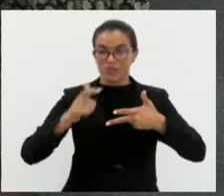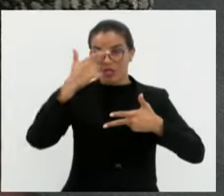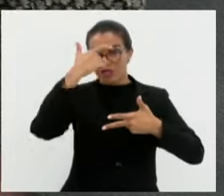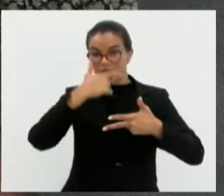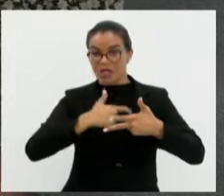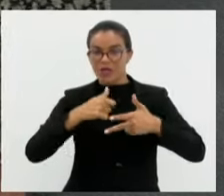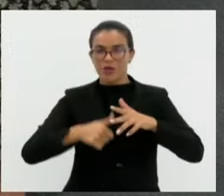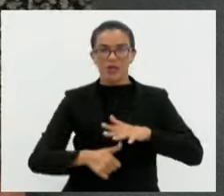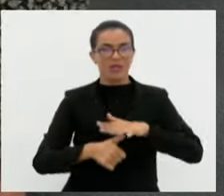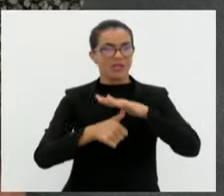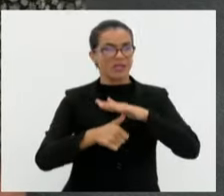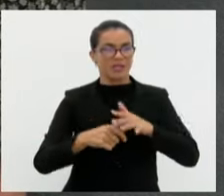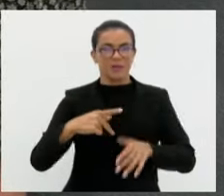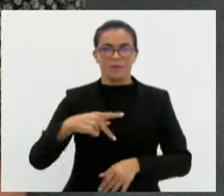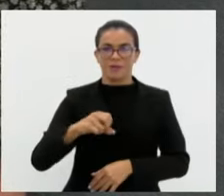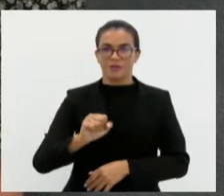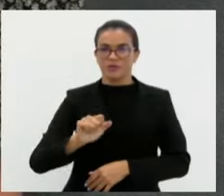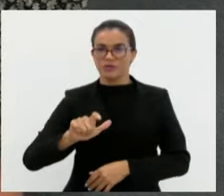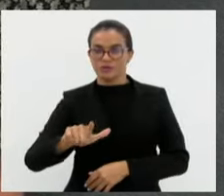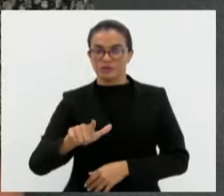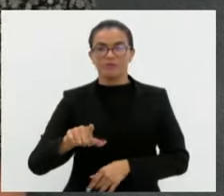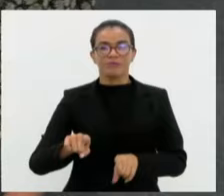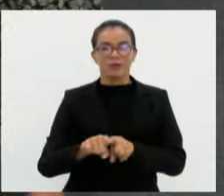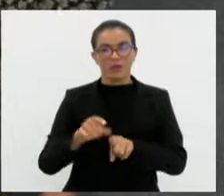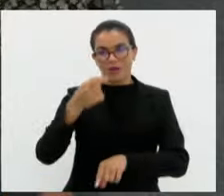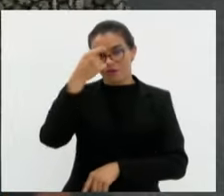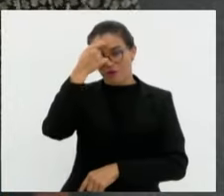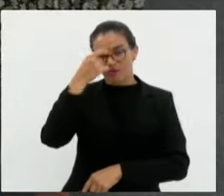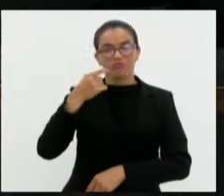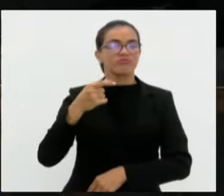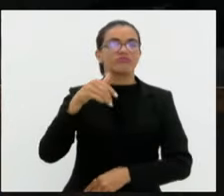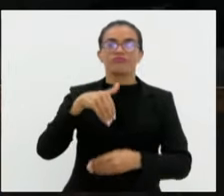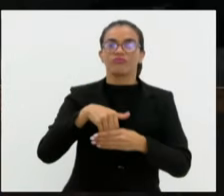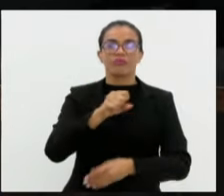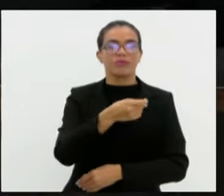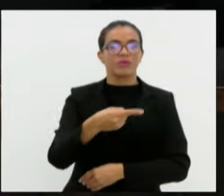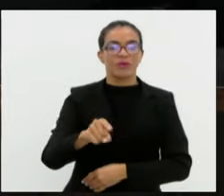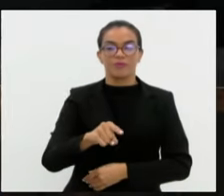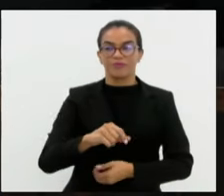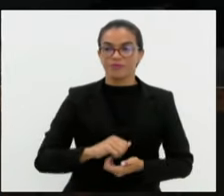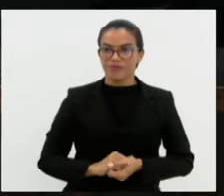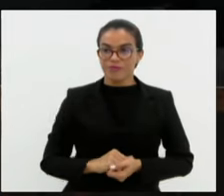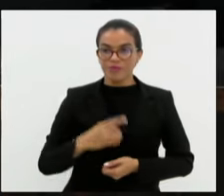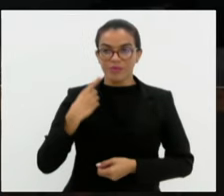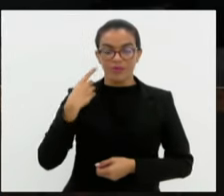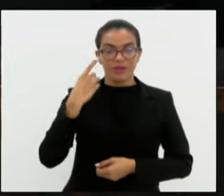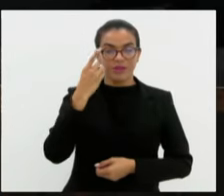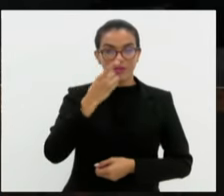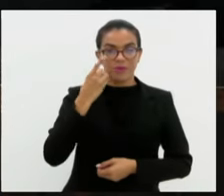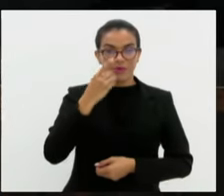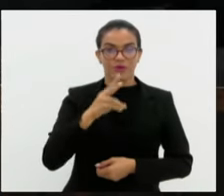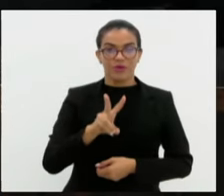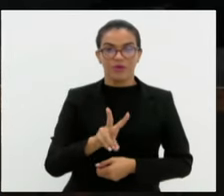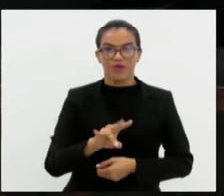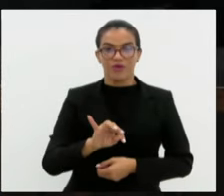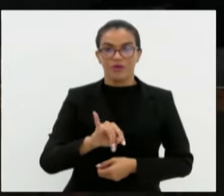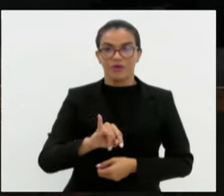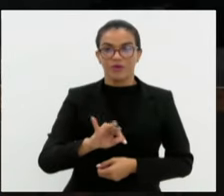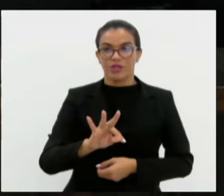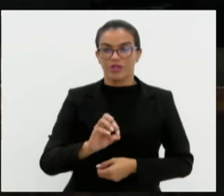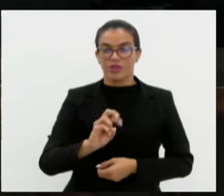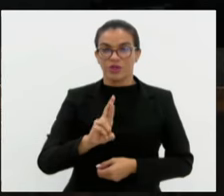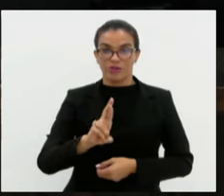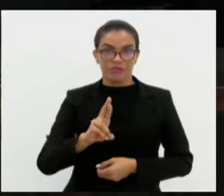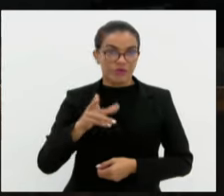do PSOL, voto com a minha consciência e voto não. Obrigado. Deputado Vitor Júnior, por favor. Presidente,